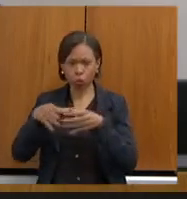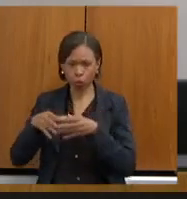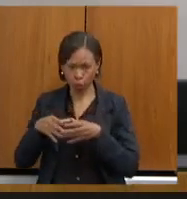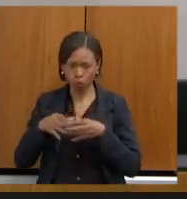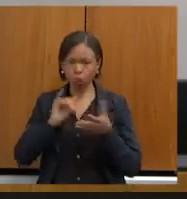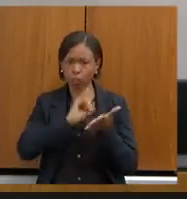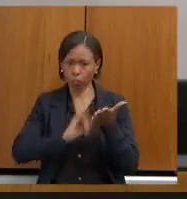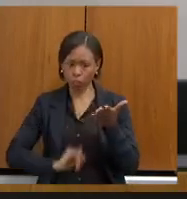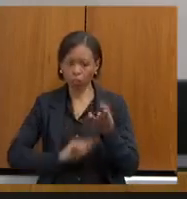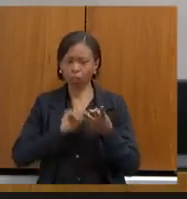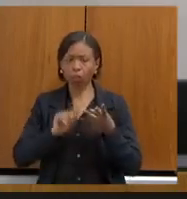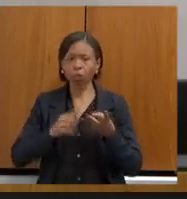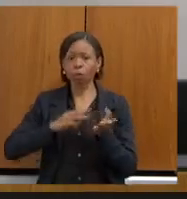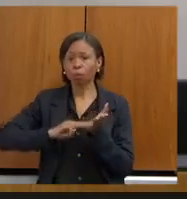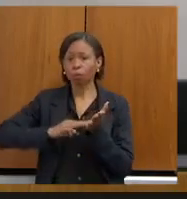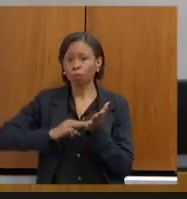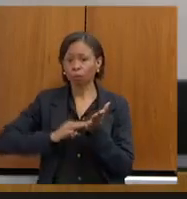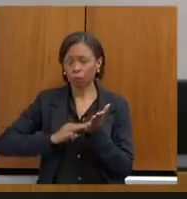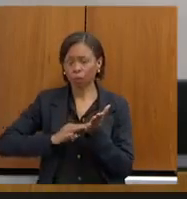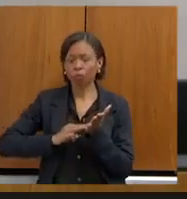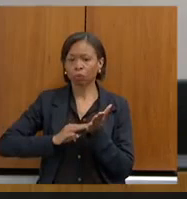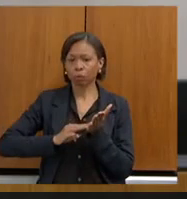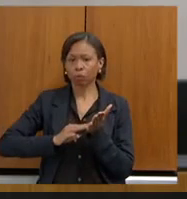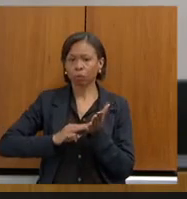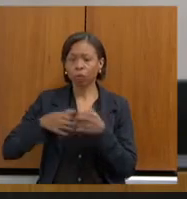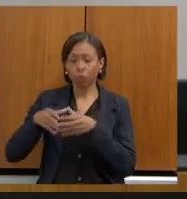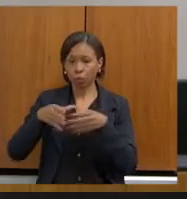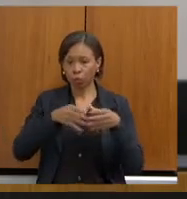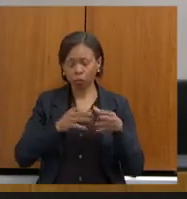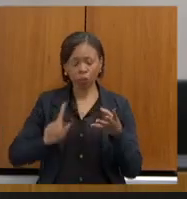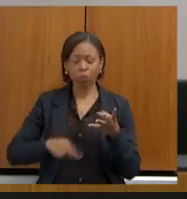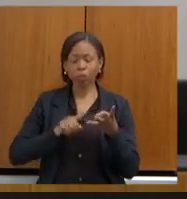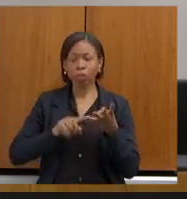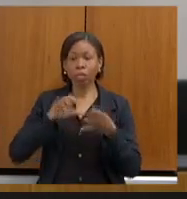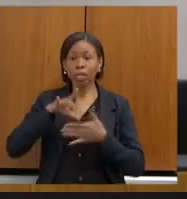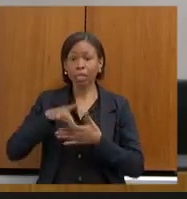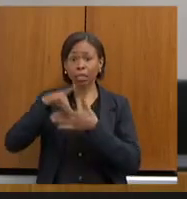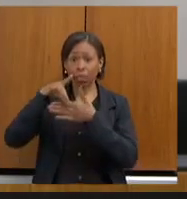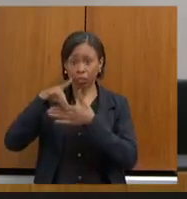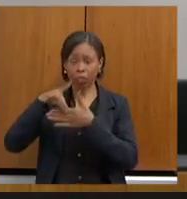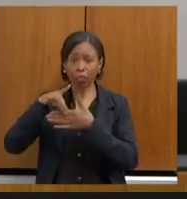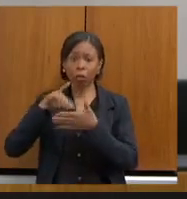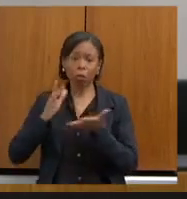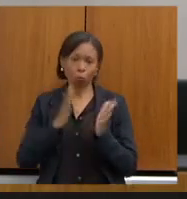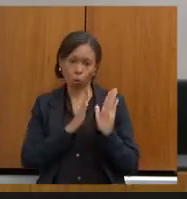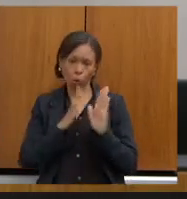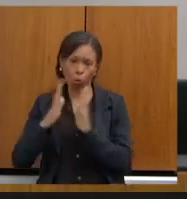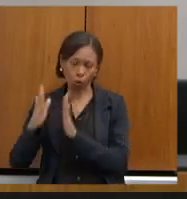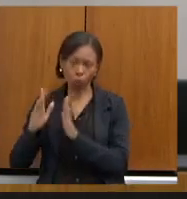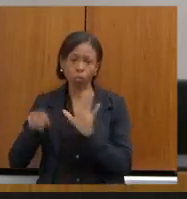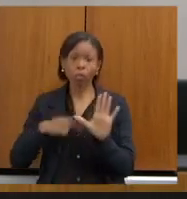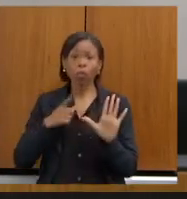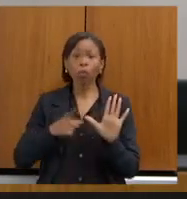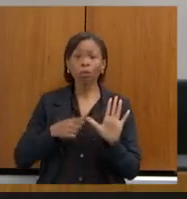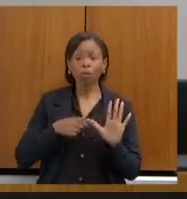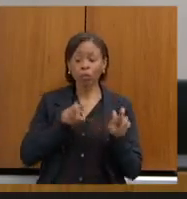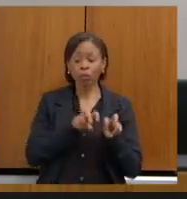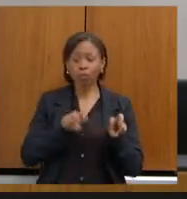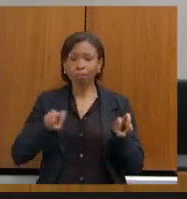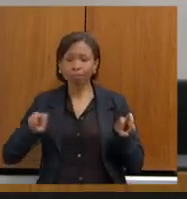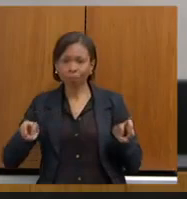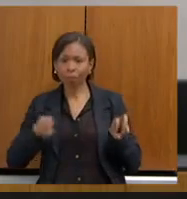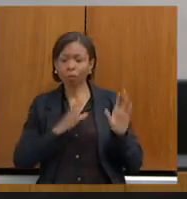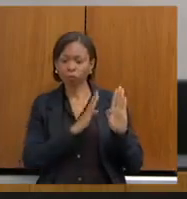membros das comissões participantes por ordem de inscrição líderes por ordem de inscrição membros da mesa da Assembleia